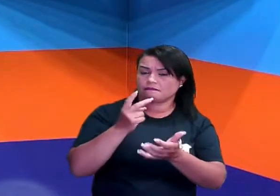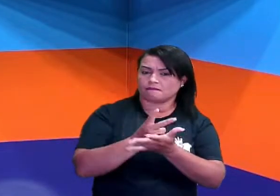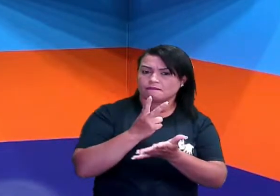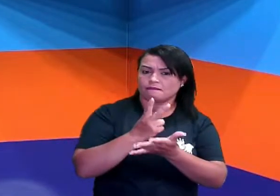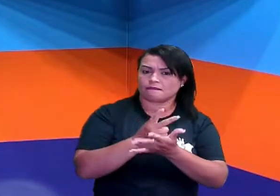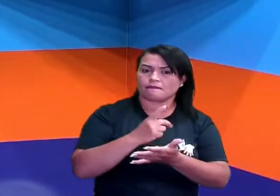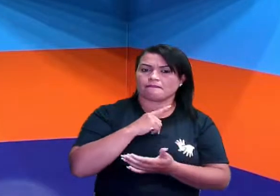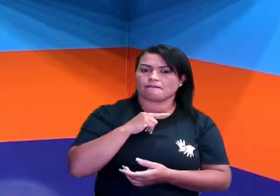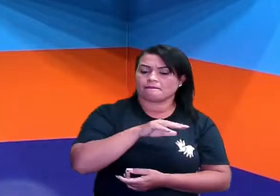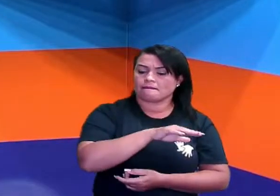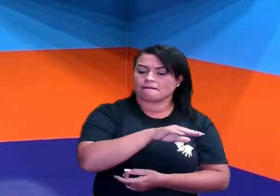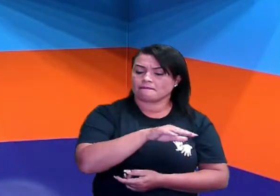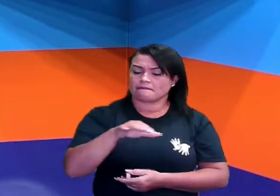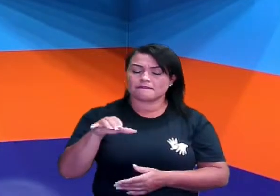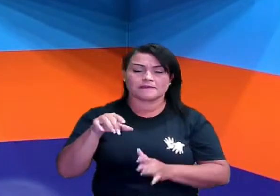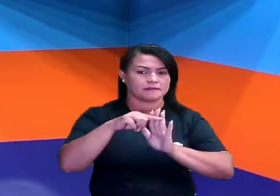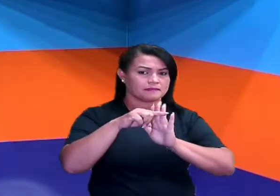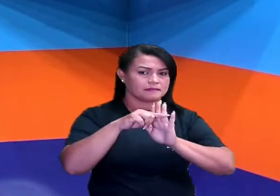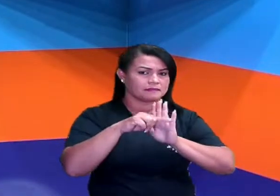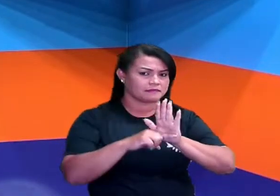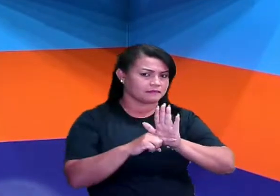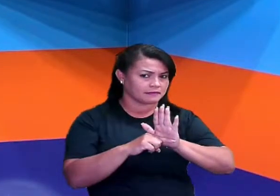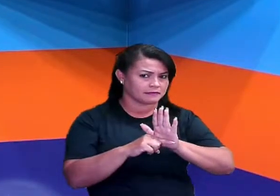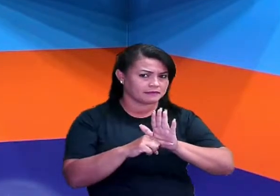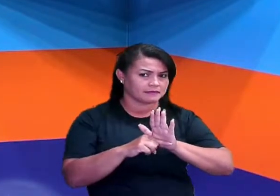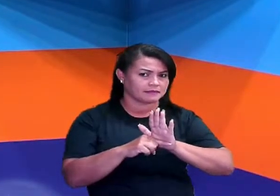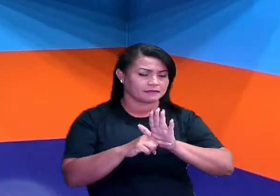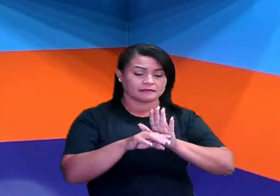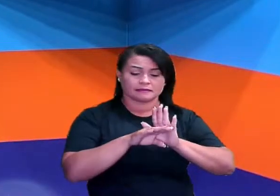a base for negativa,